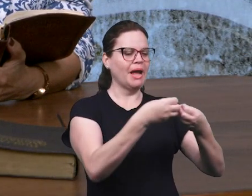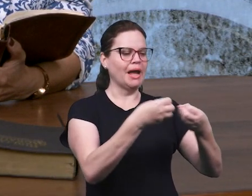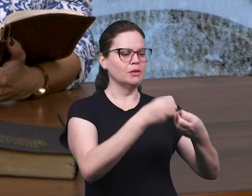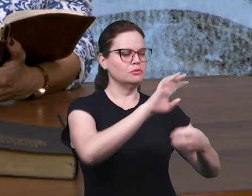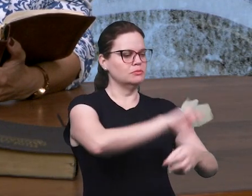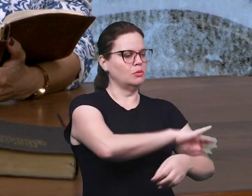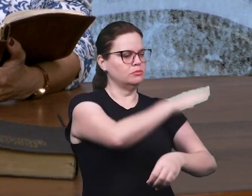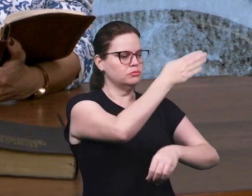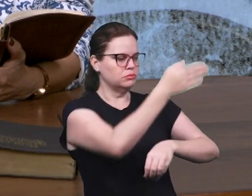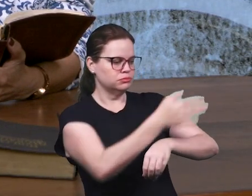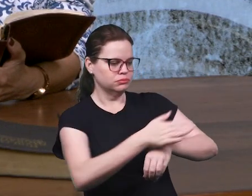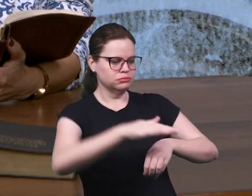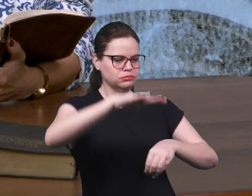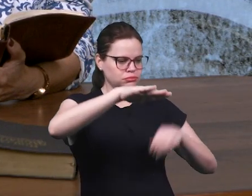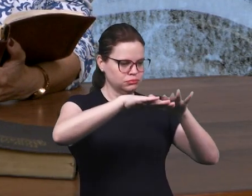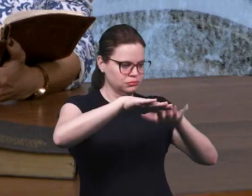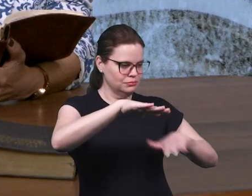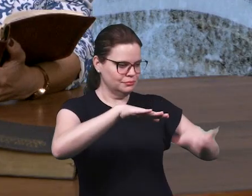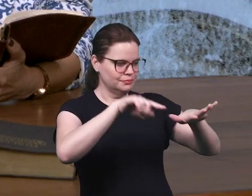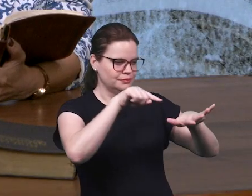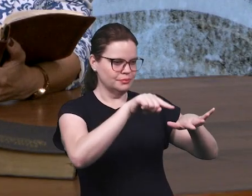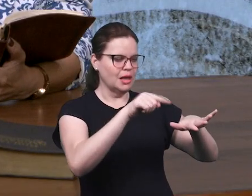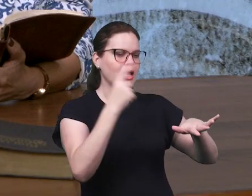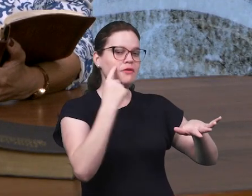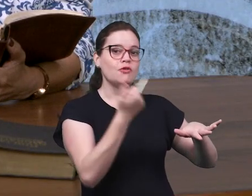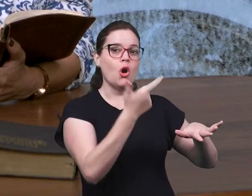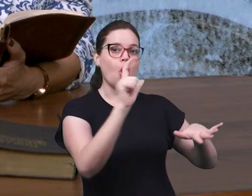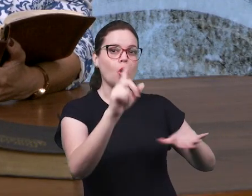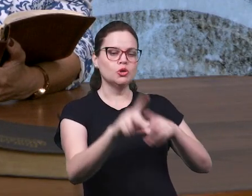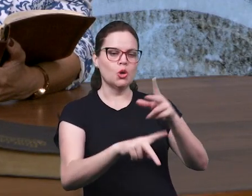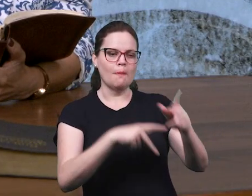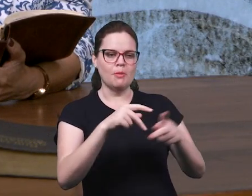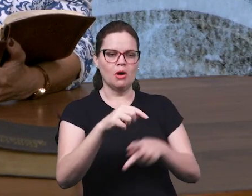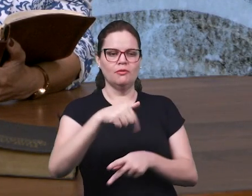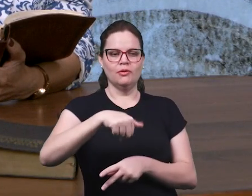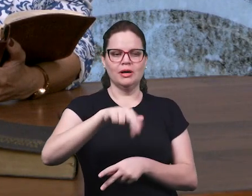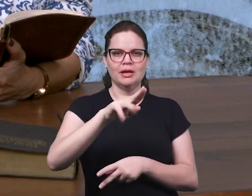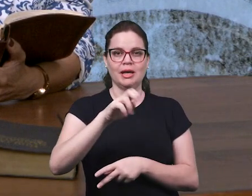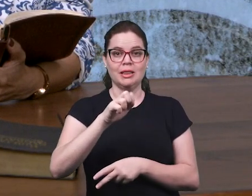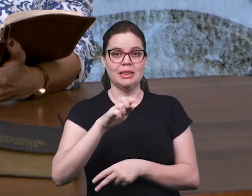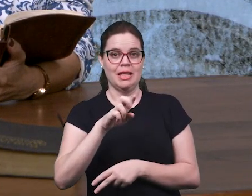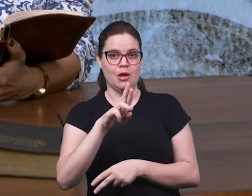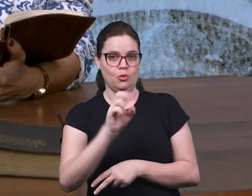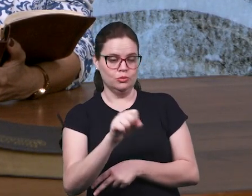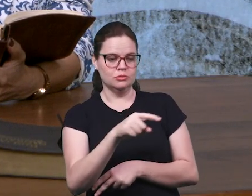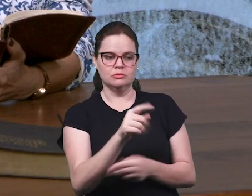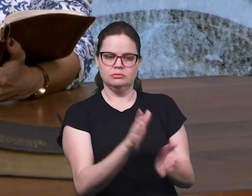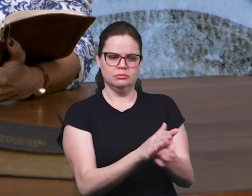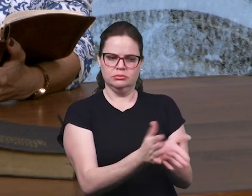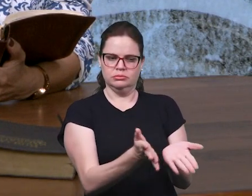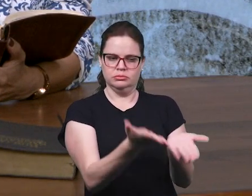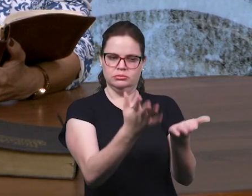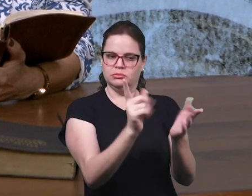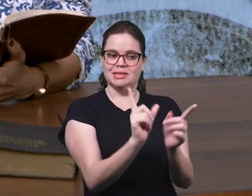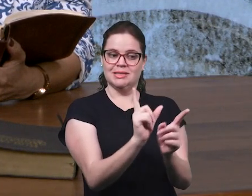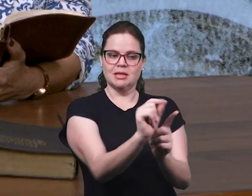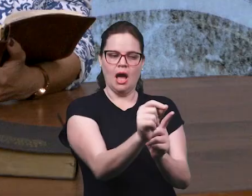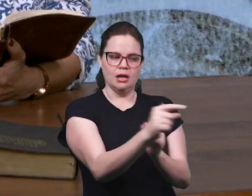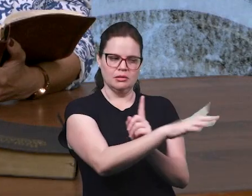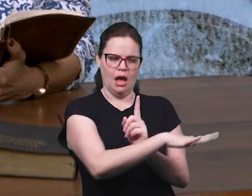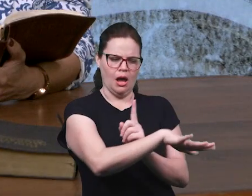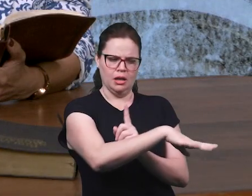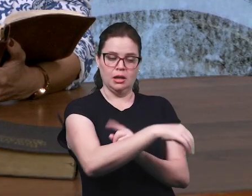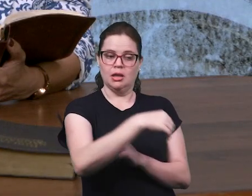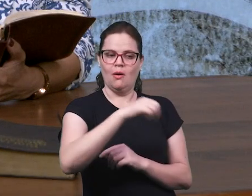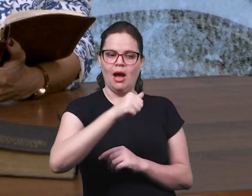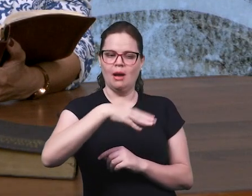E disse Saul aos queneus: ide-vos, retirai-vos e saí do meio dos amalequitas, para